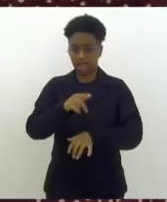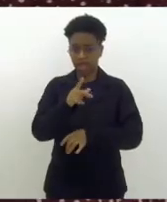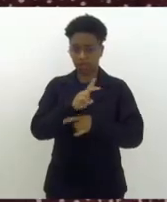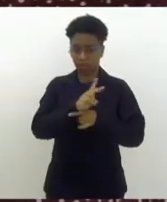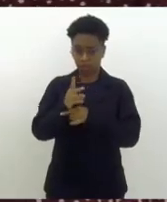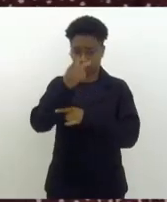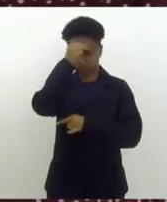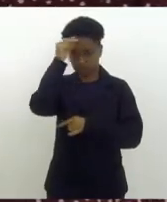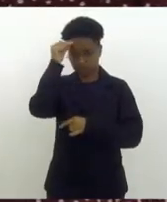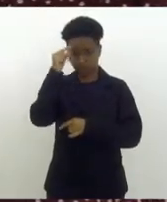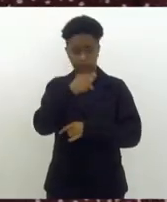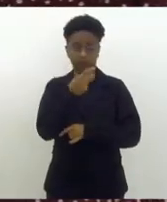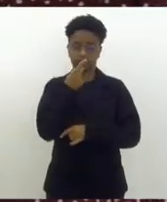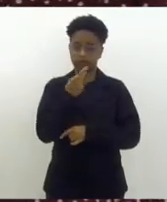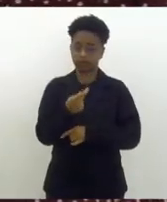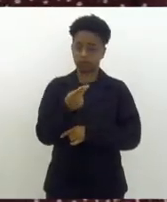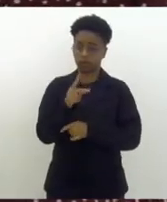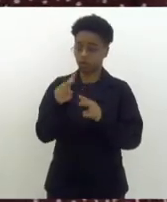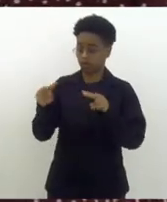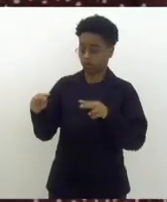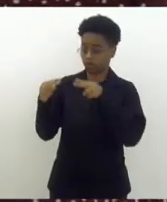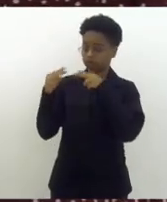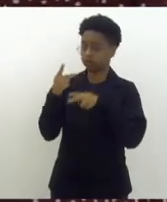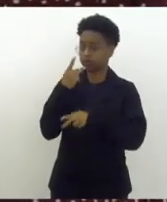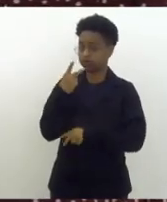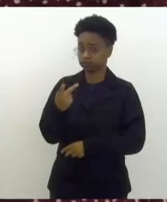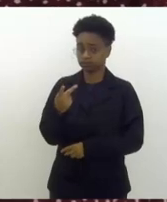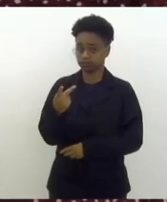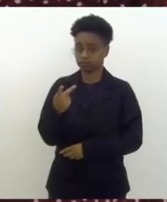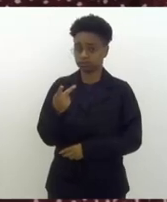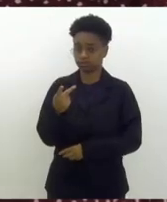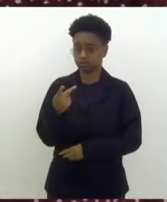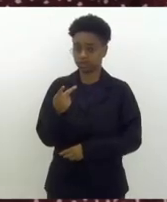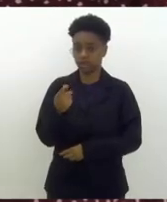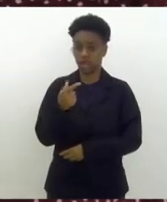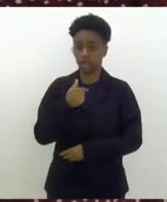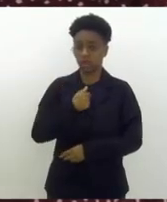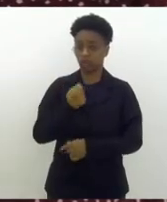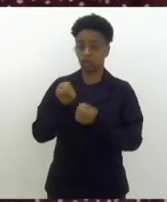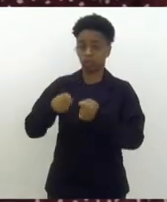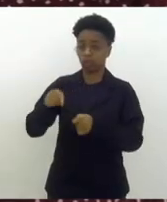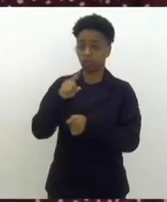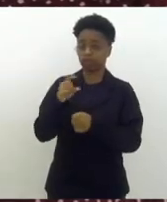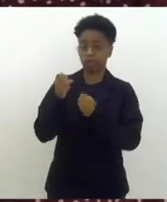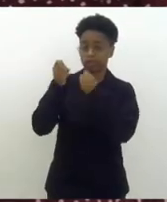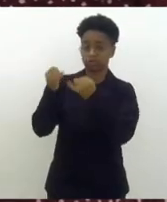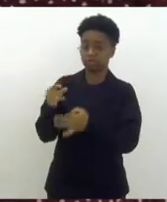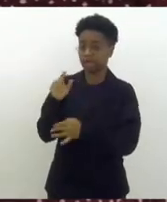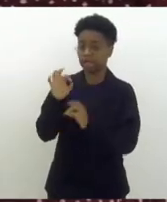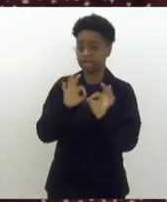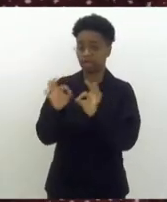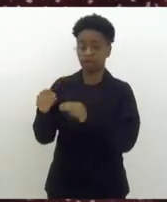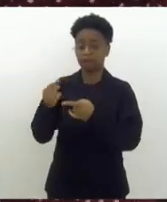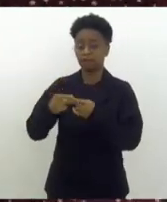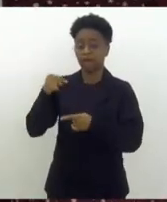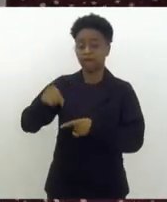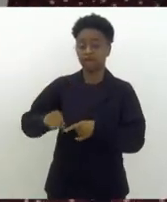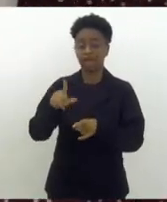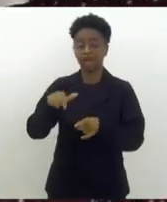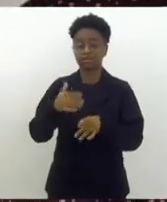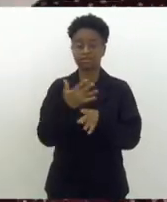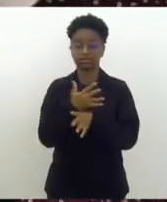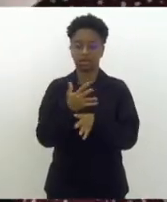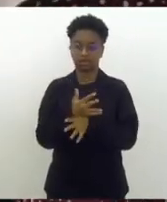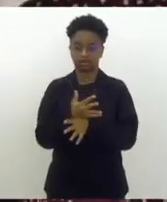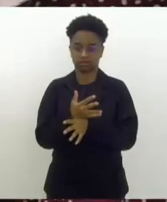ele teve a pachorra de olhar para minha cara e dizer o seguinte não lhe devo satisfação porque aqui é município